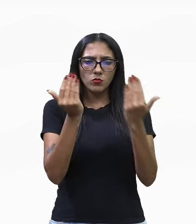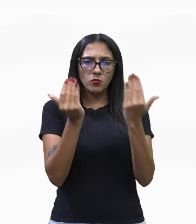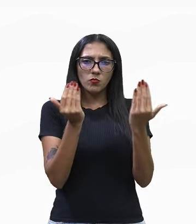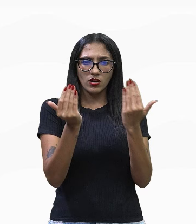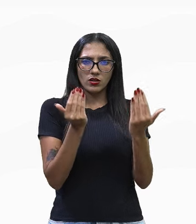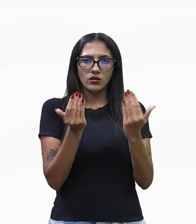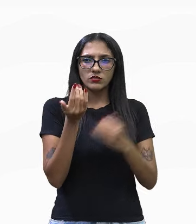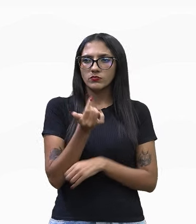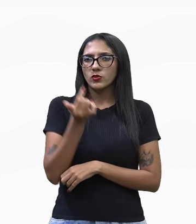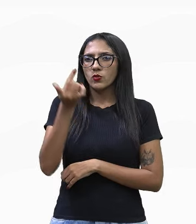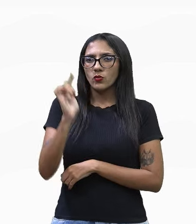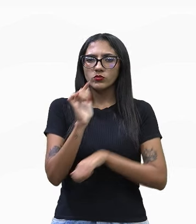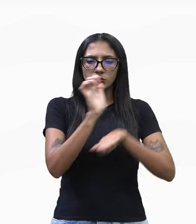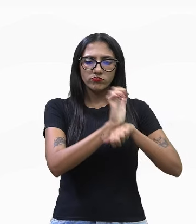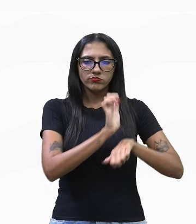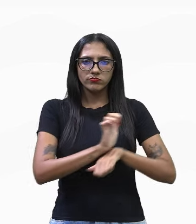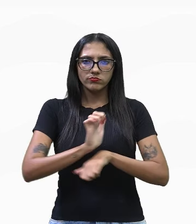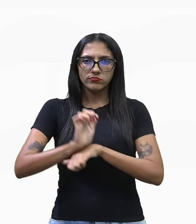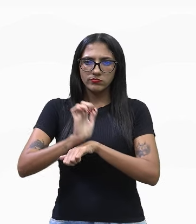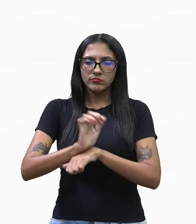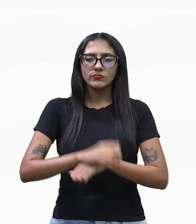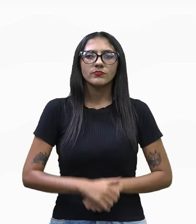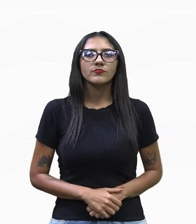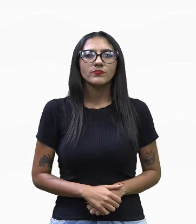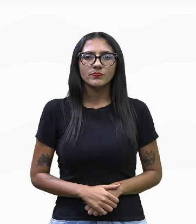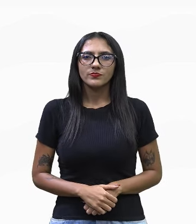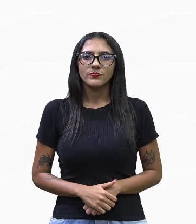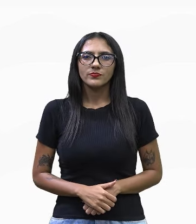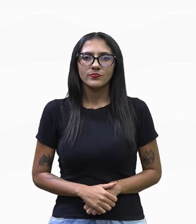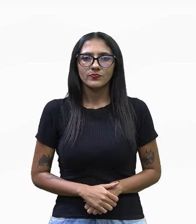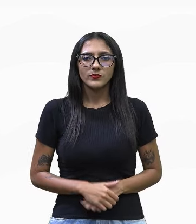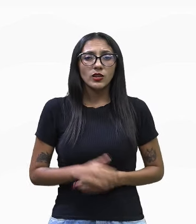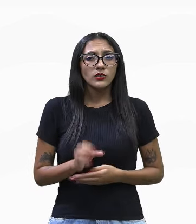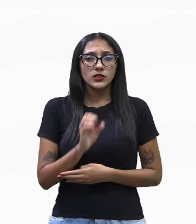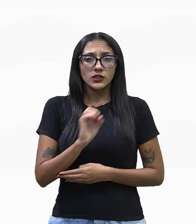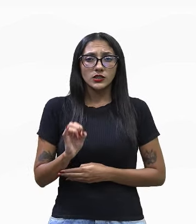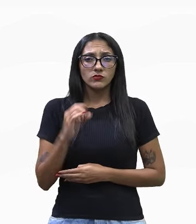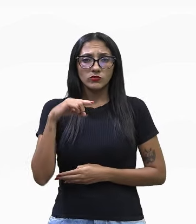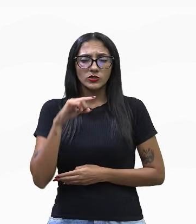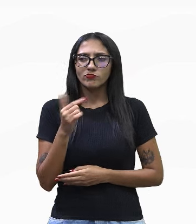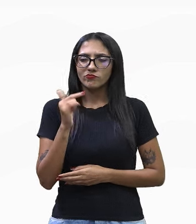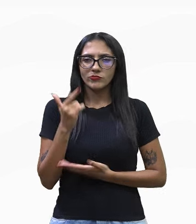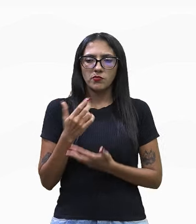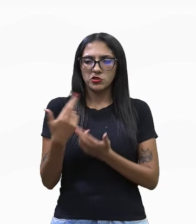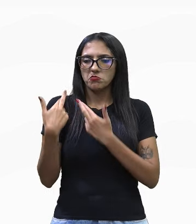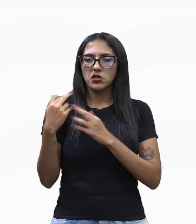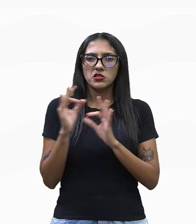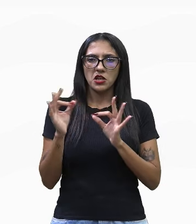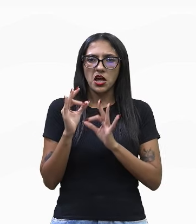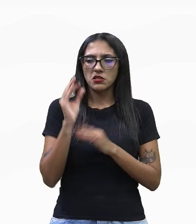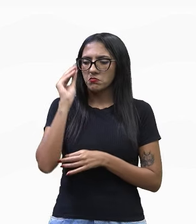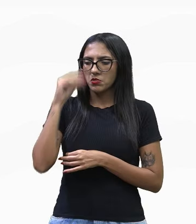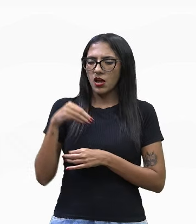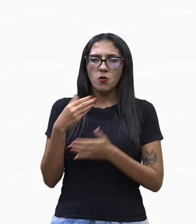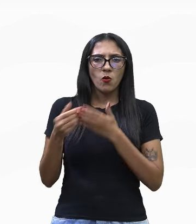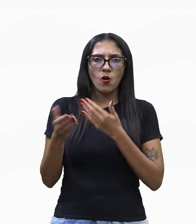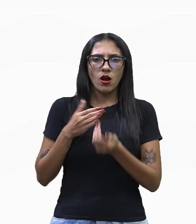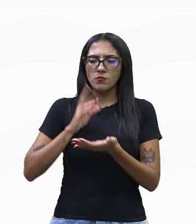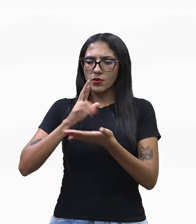comparar Imagina só se você não fizer a prova com responsabilidade você vai perder a chance de ser alocado